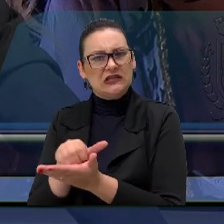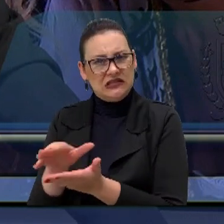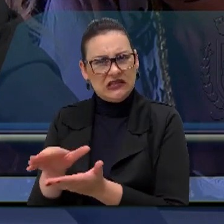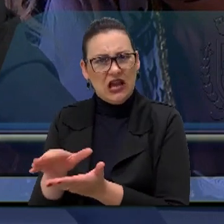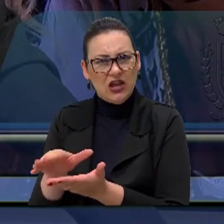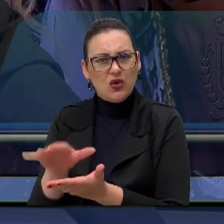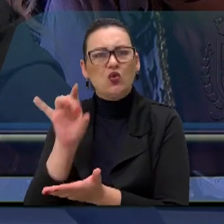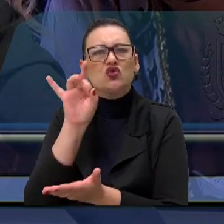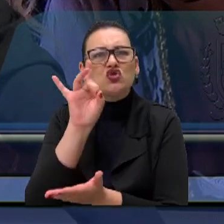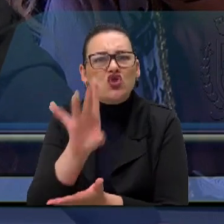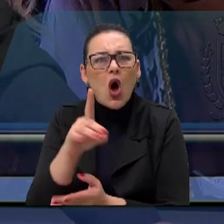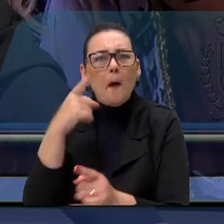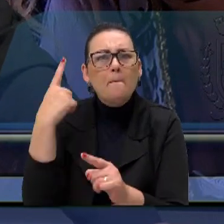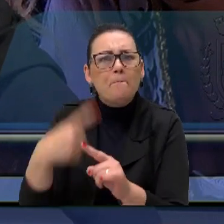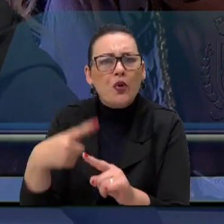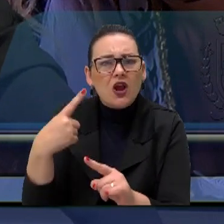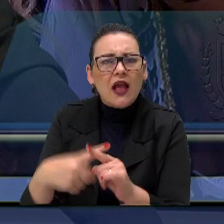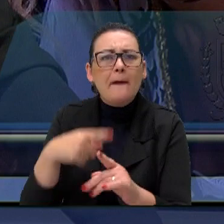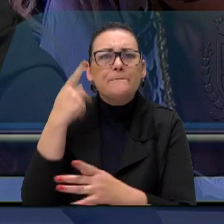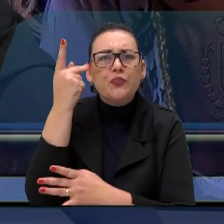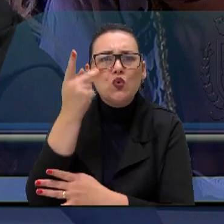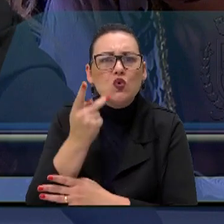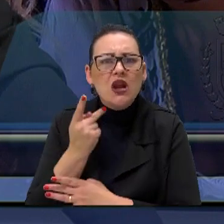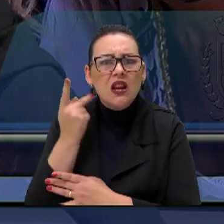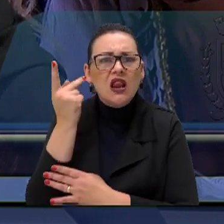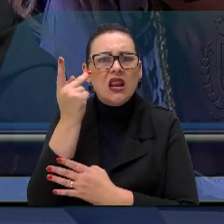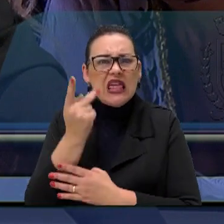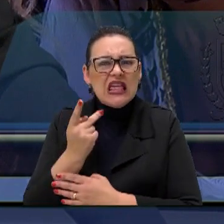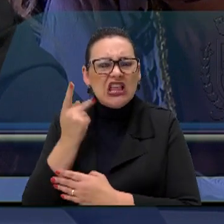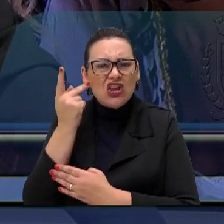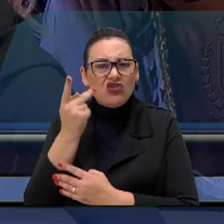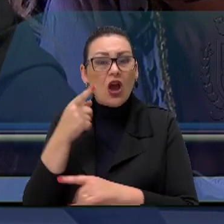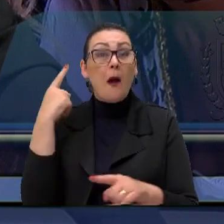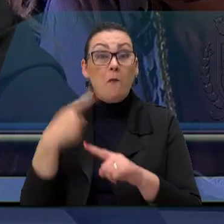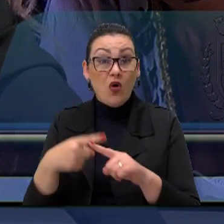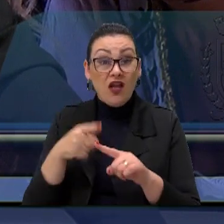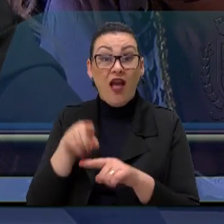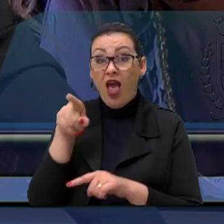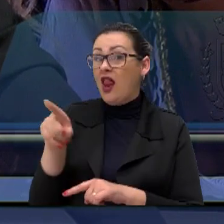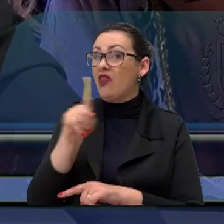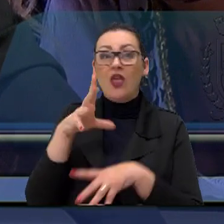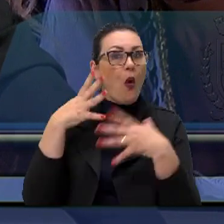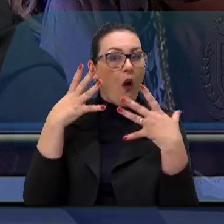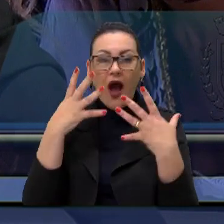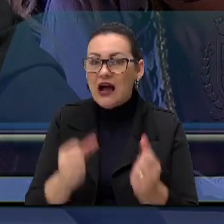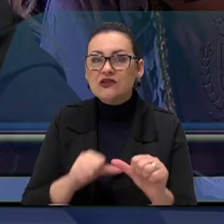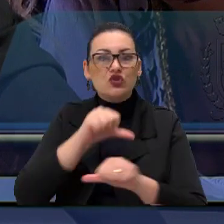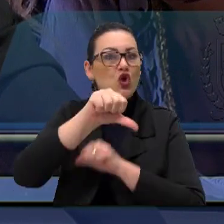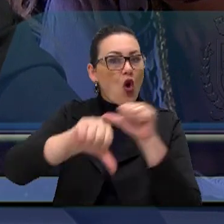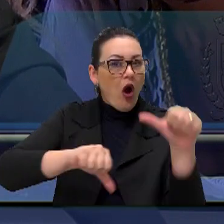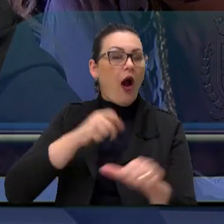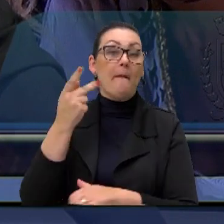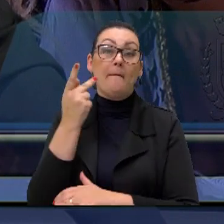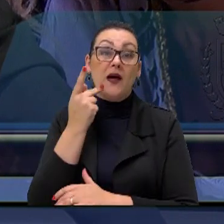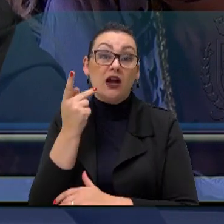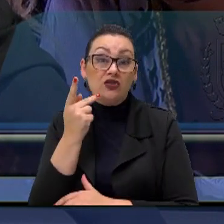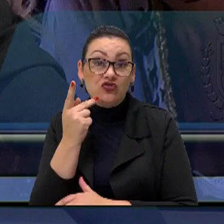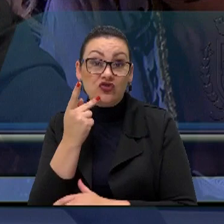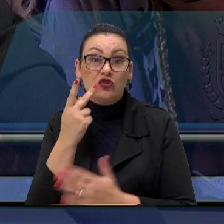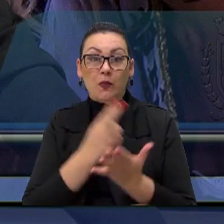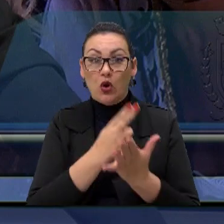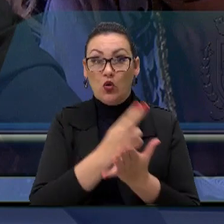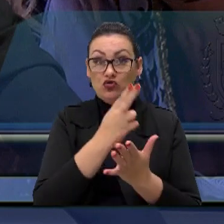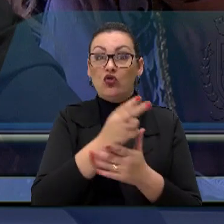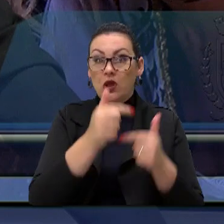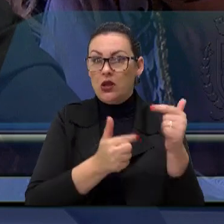motivada unicamente por questão política, porque ela não aceitou trocar de partido para manter